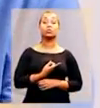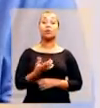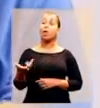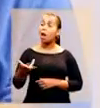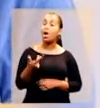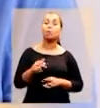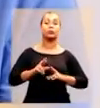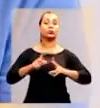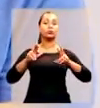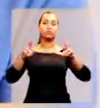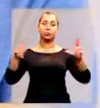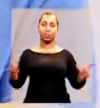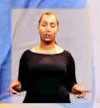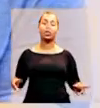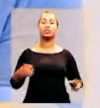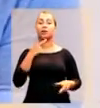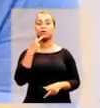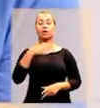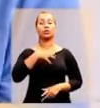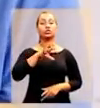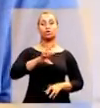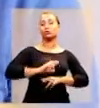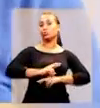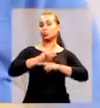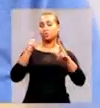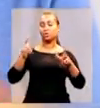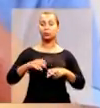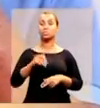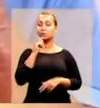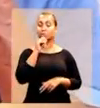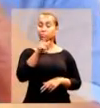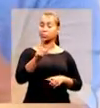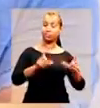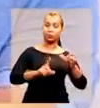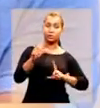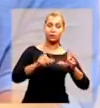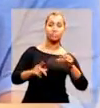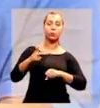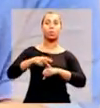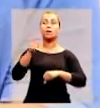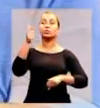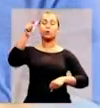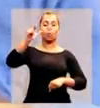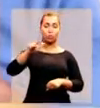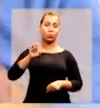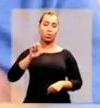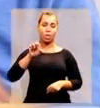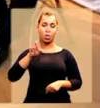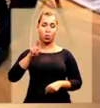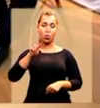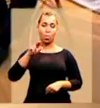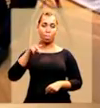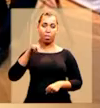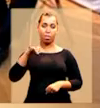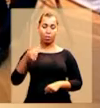mais rápidos do mundo, são diferentes, eles tratam de outro jeito. Você vai ver uma televisão europeia, ela tem um ritmo que é